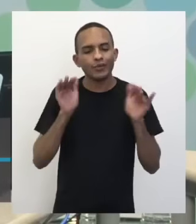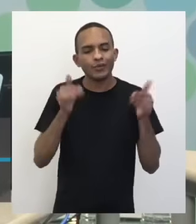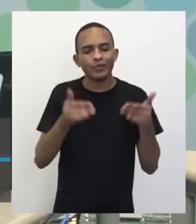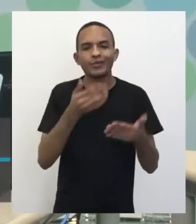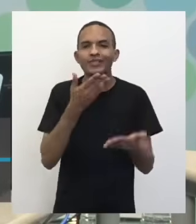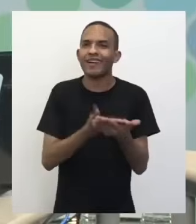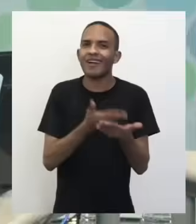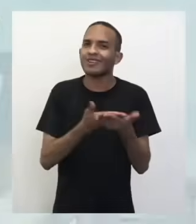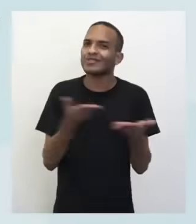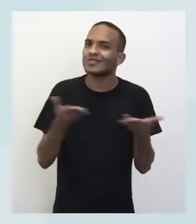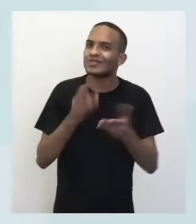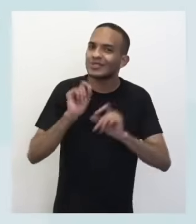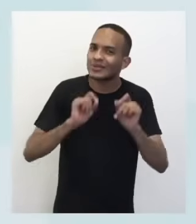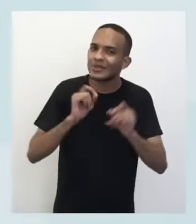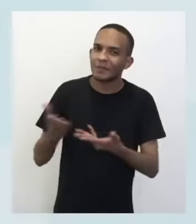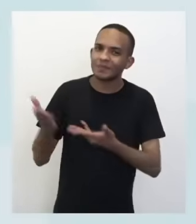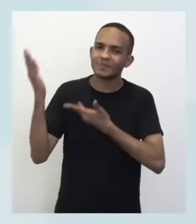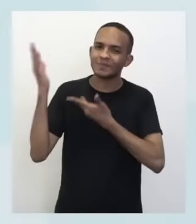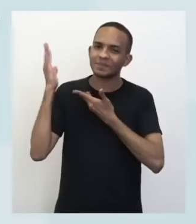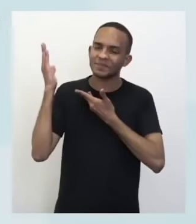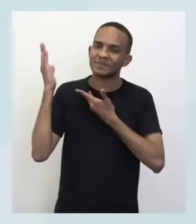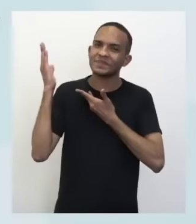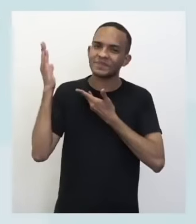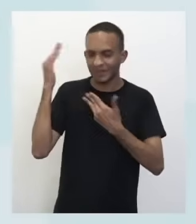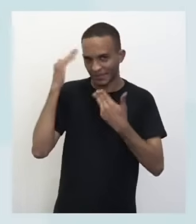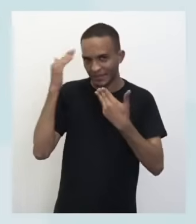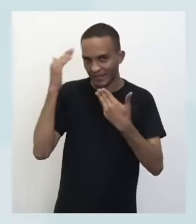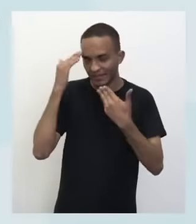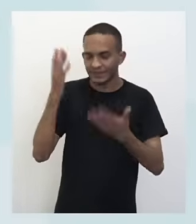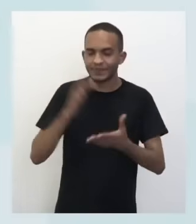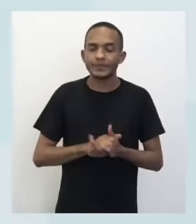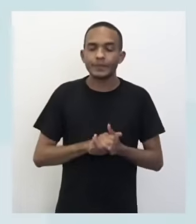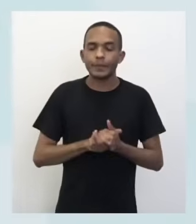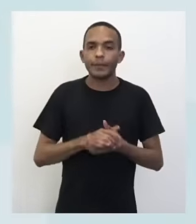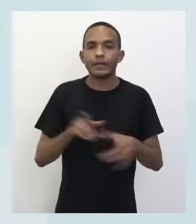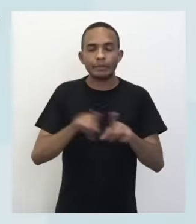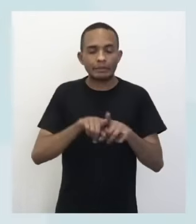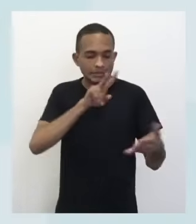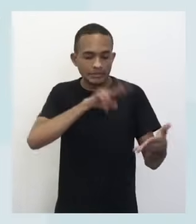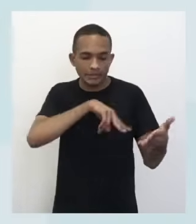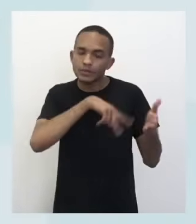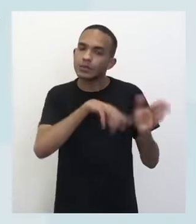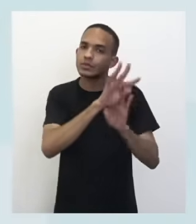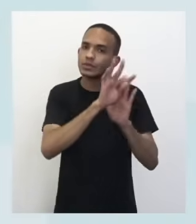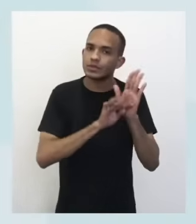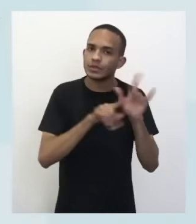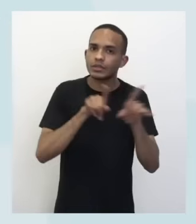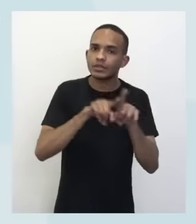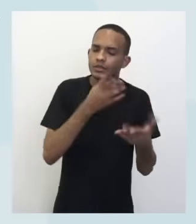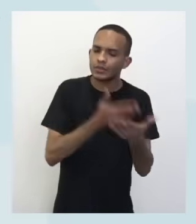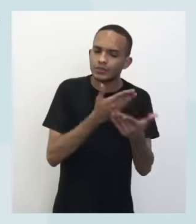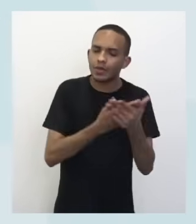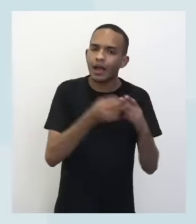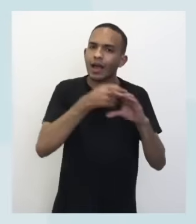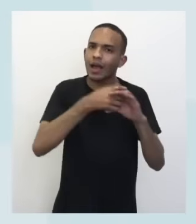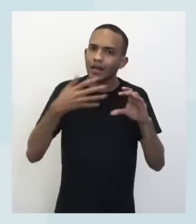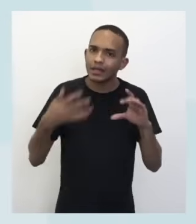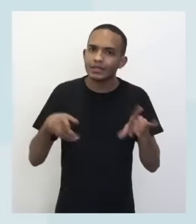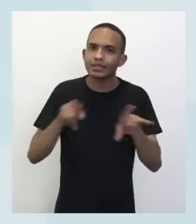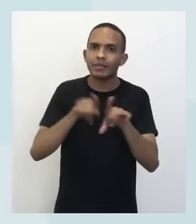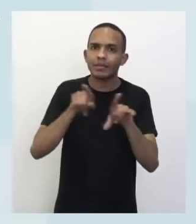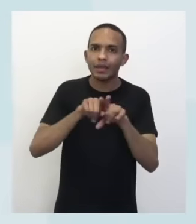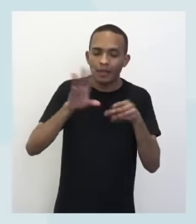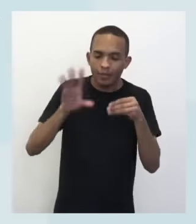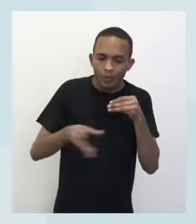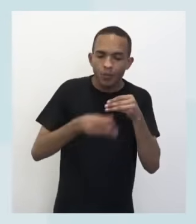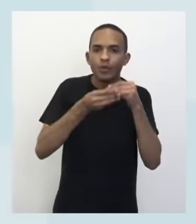de hoje. Coloca aí na tela para eles, obrigada. Realizar leitura e análise do texto, estudar características, elementos e formas